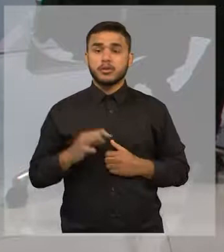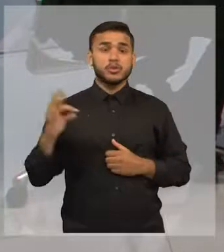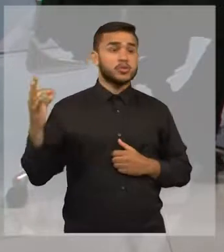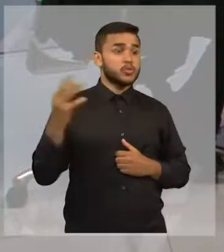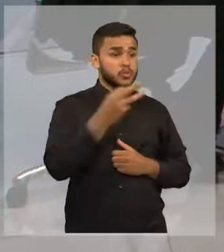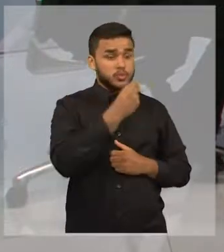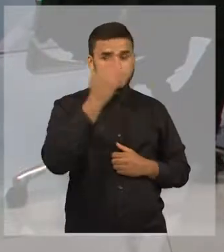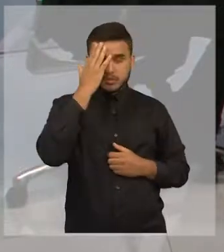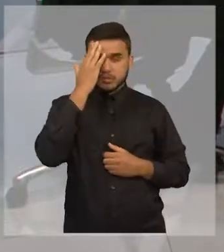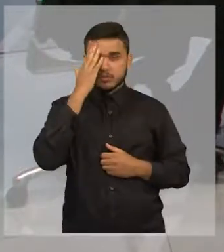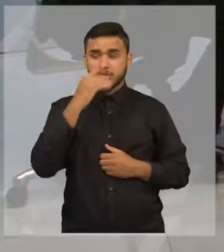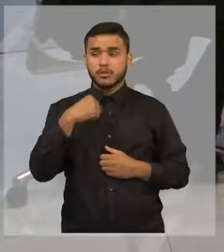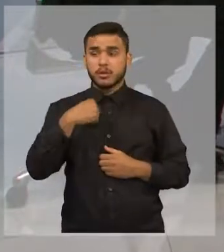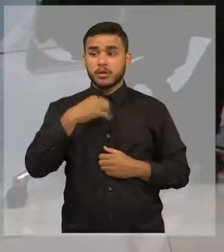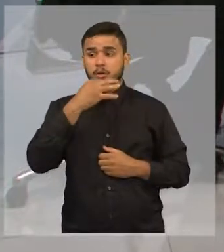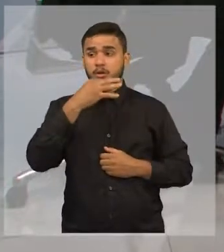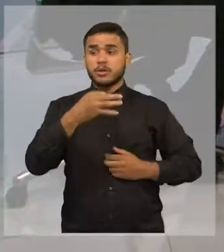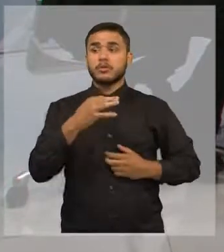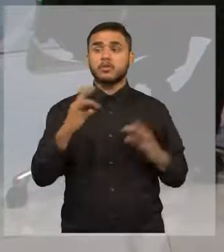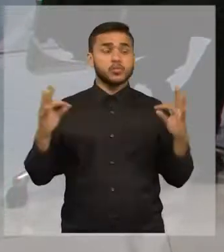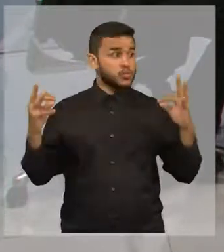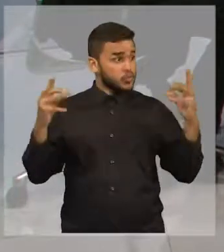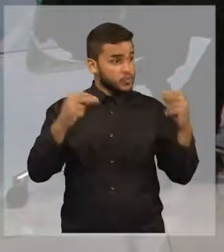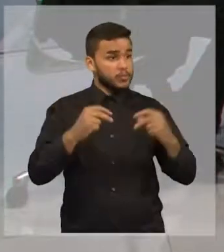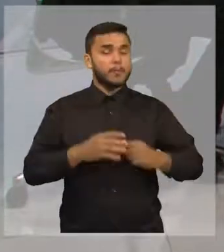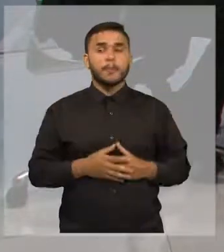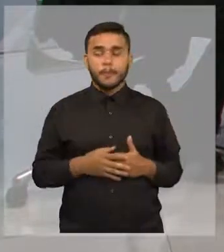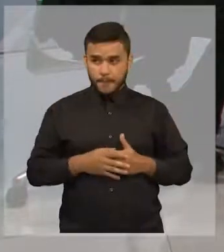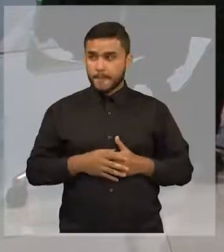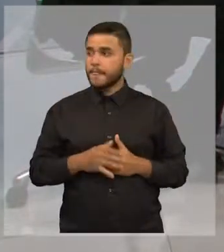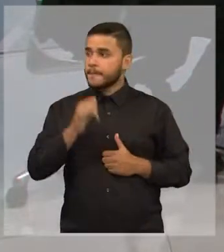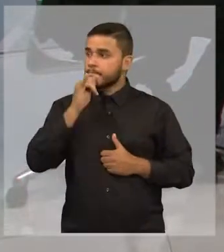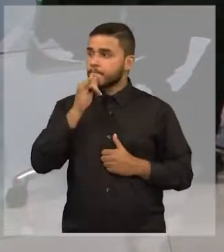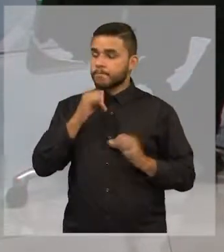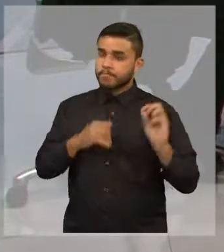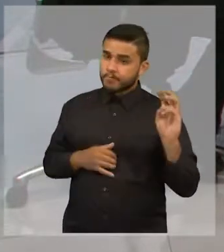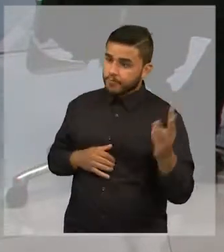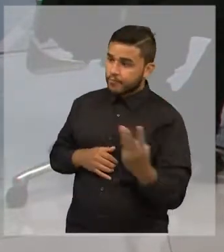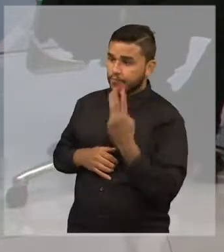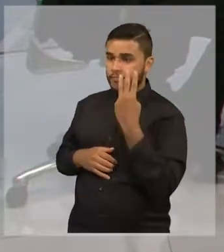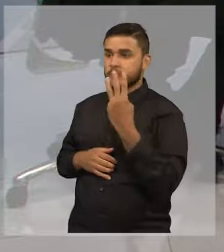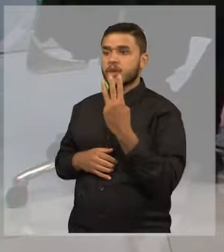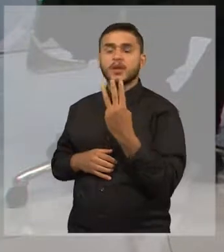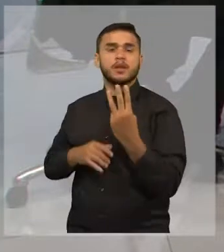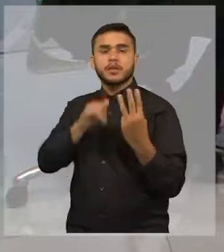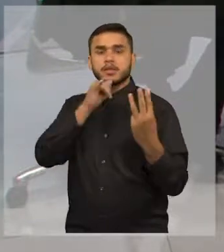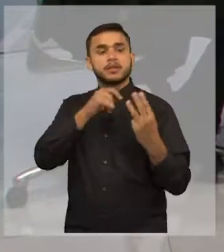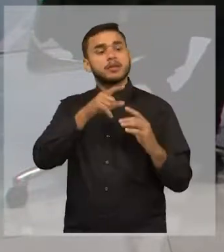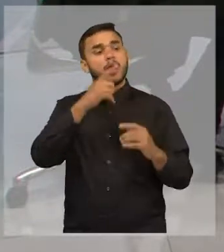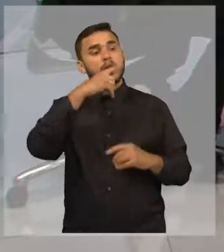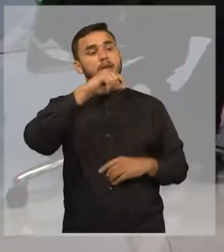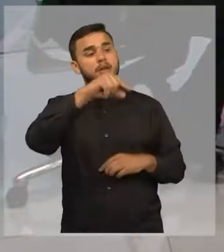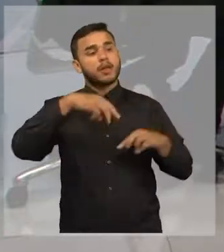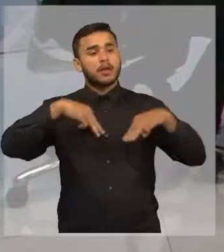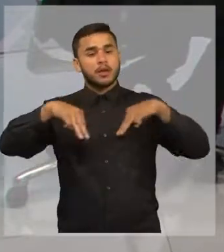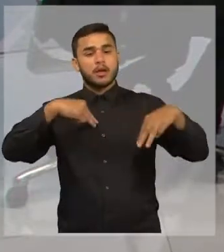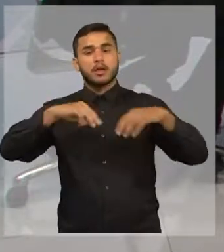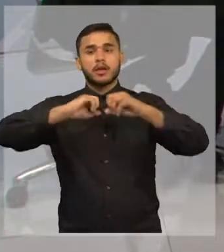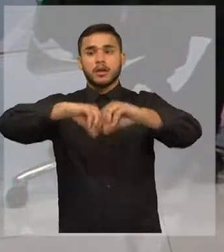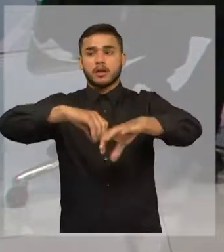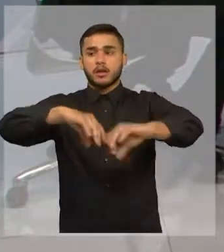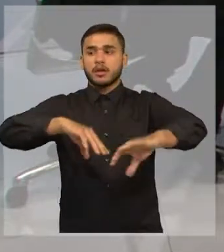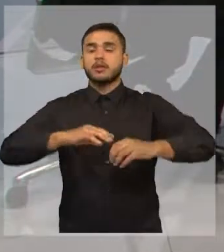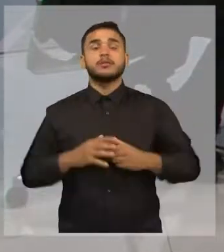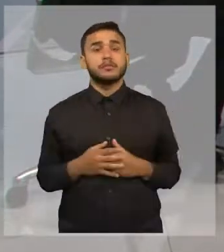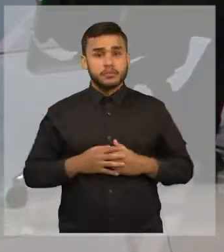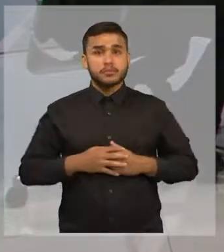fizerem, a minha ideia é o seguinte: que todos. Vocês três são candidatos. Ok. Professor Moreira, quem vai ser o seu ministro da Educação? Tá